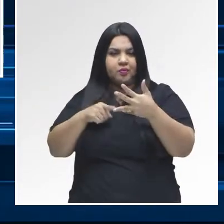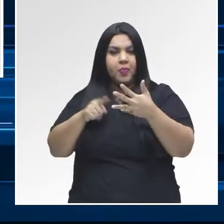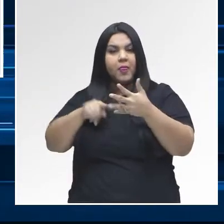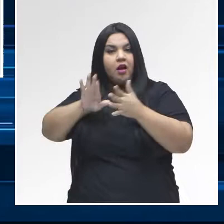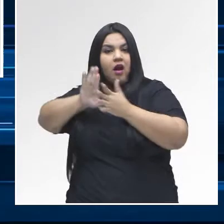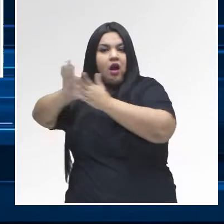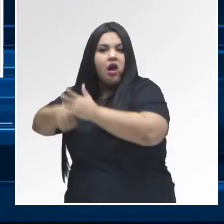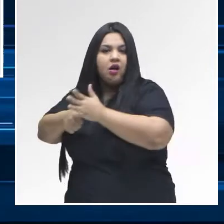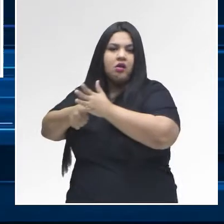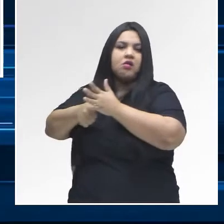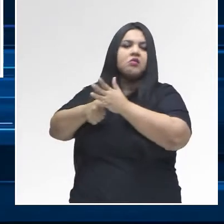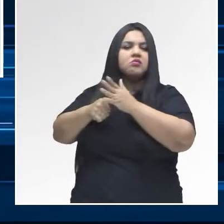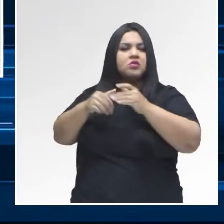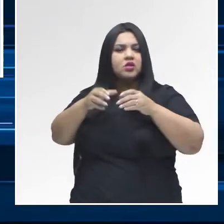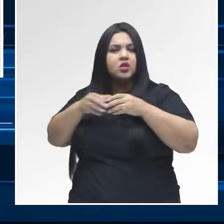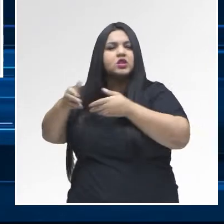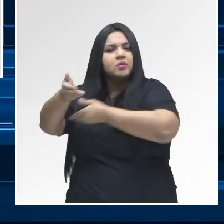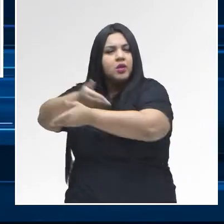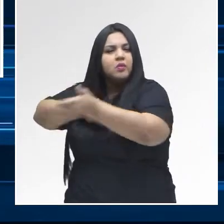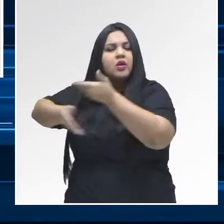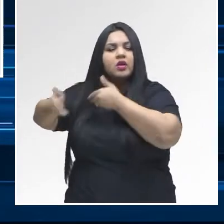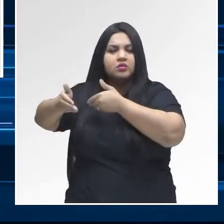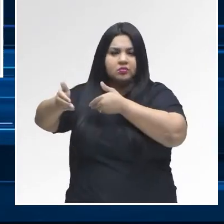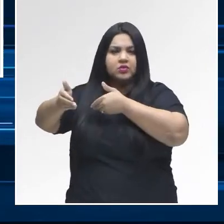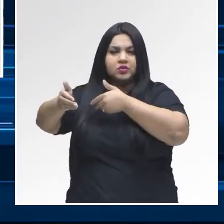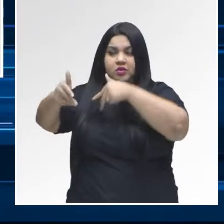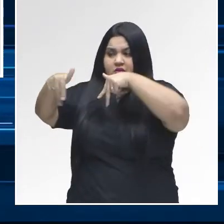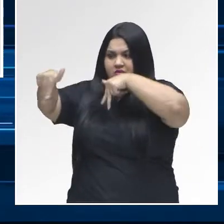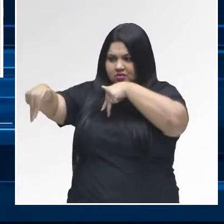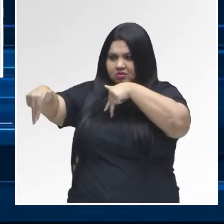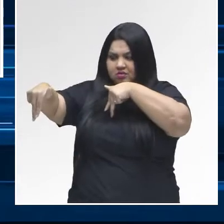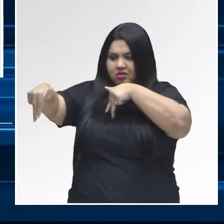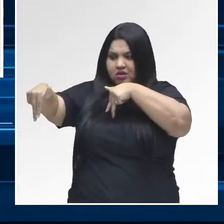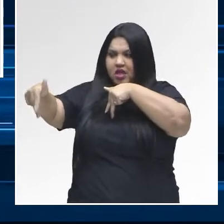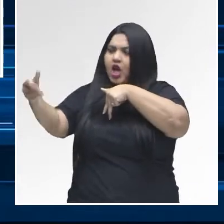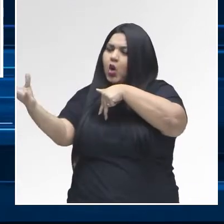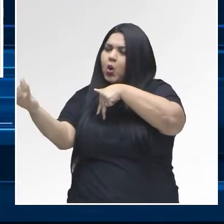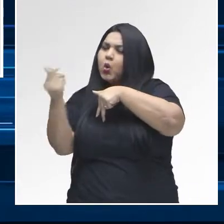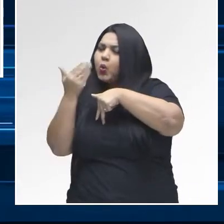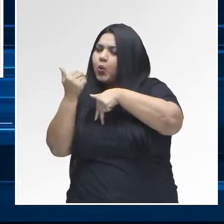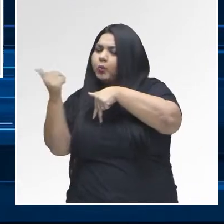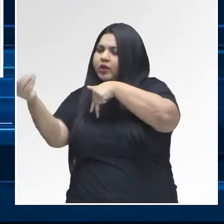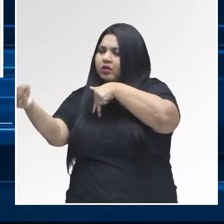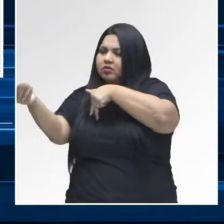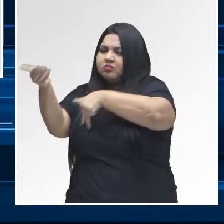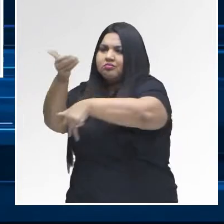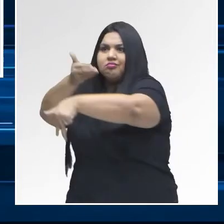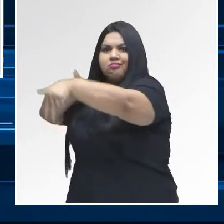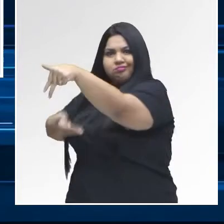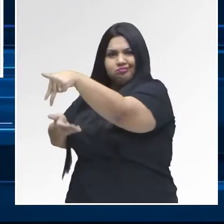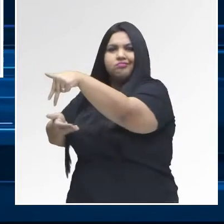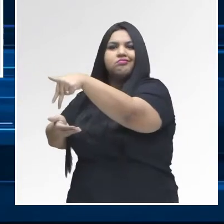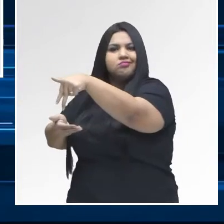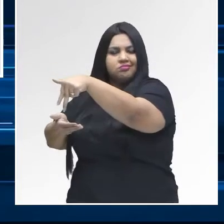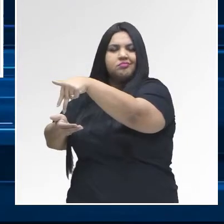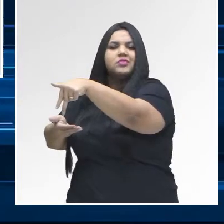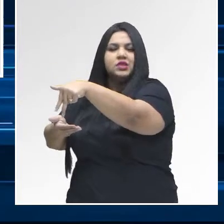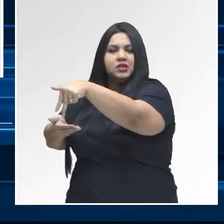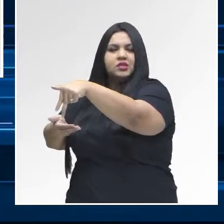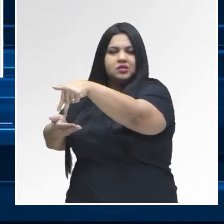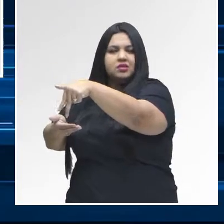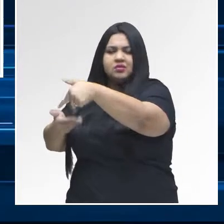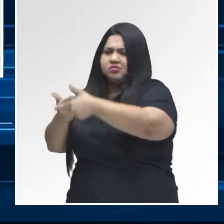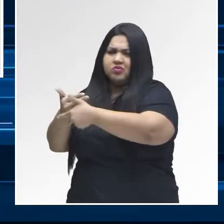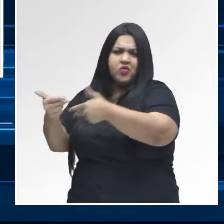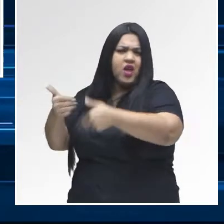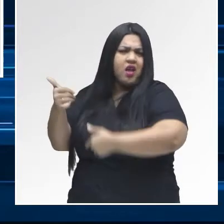pequenas vilas ou mesmo troca de um membro da comunidade por alimento e outros objetos, como tabaco, aguardente, pólvora e armas